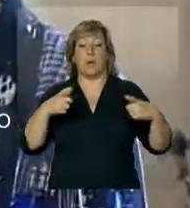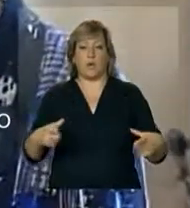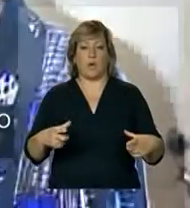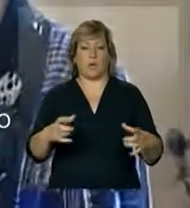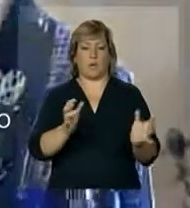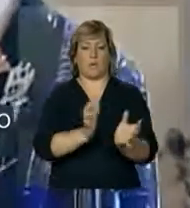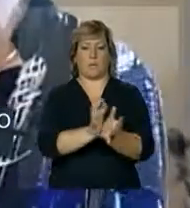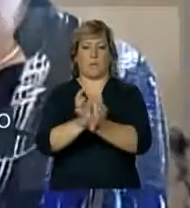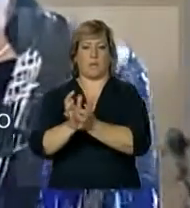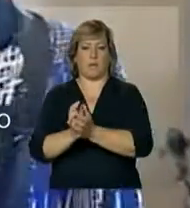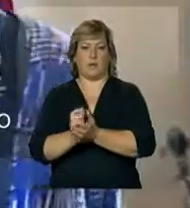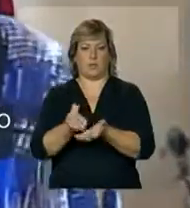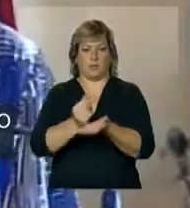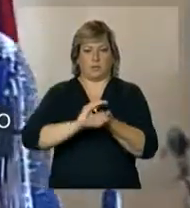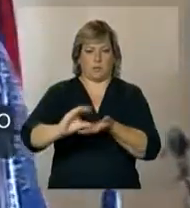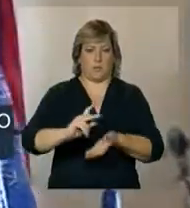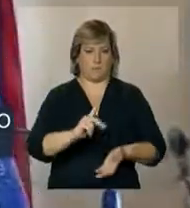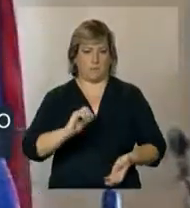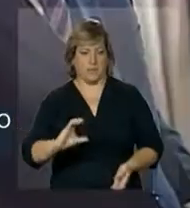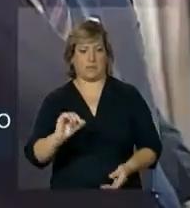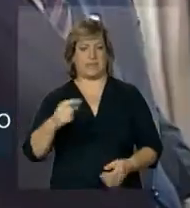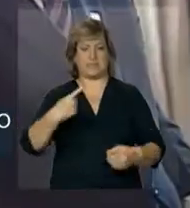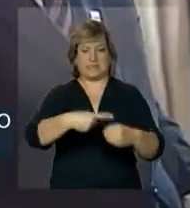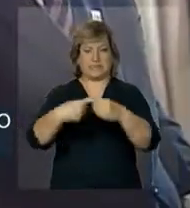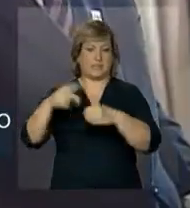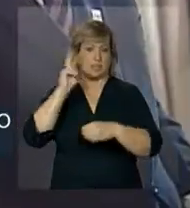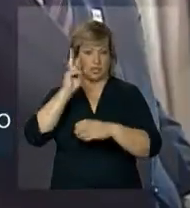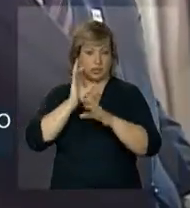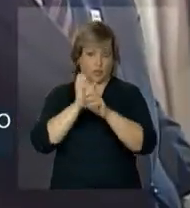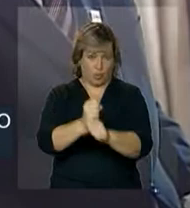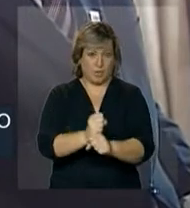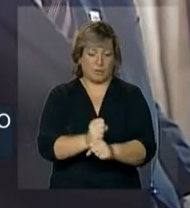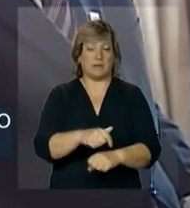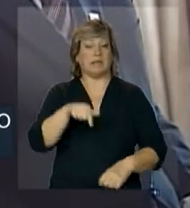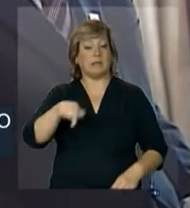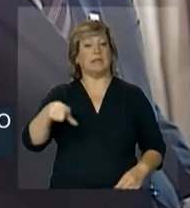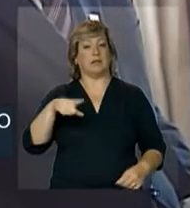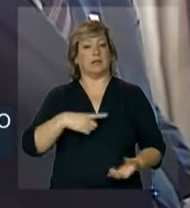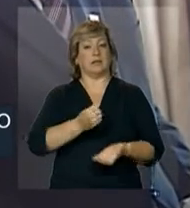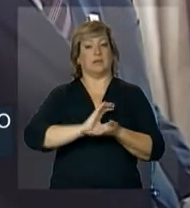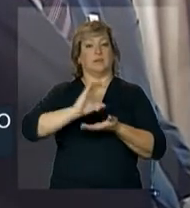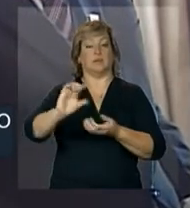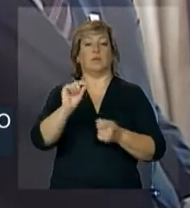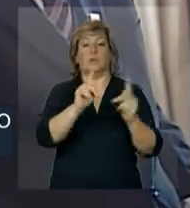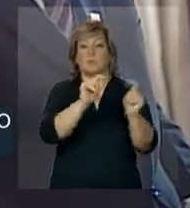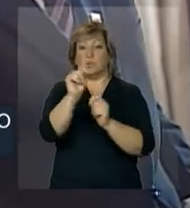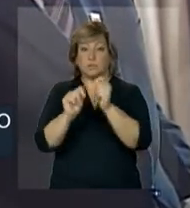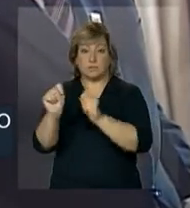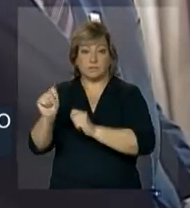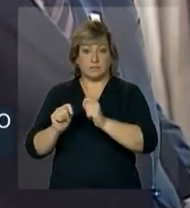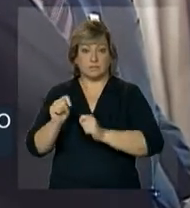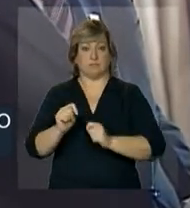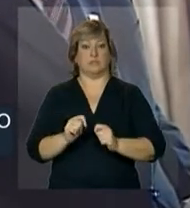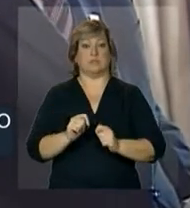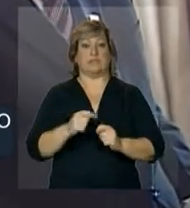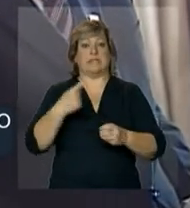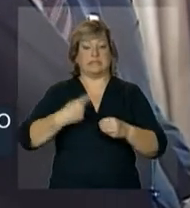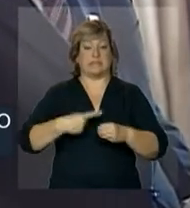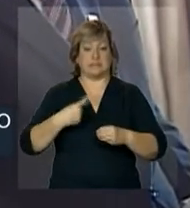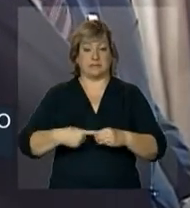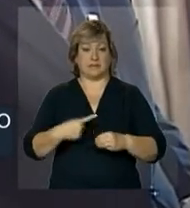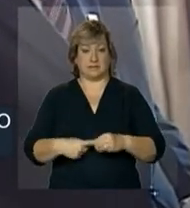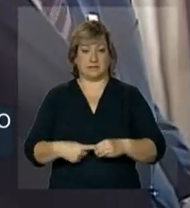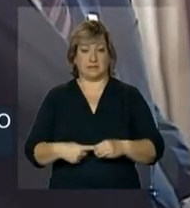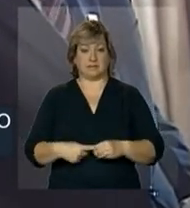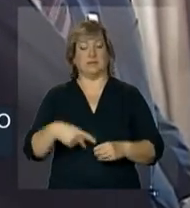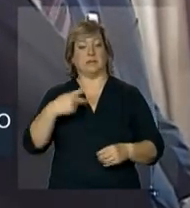A maior parte dos recursos do Parque Cidades Históricas está destinado à preservação da cidade